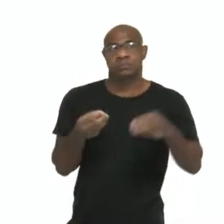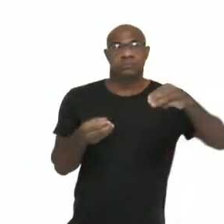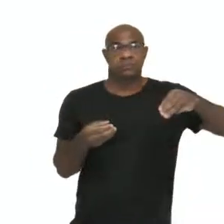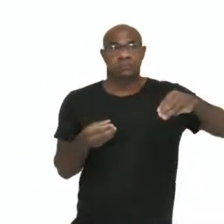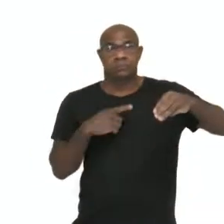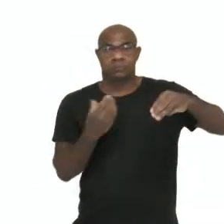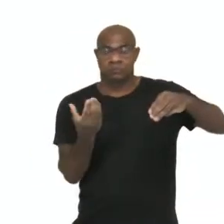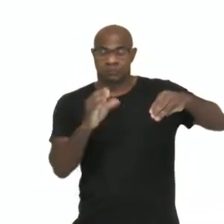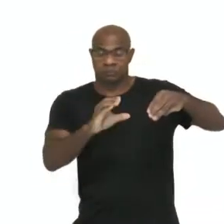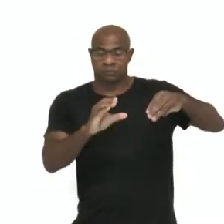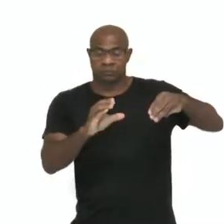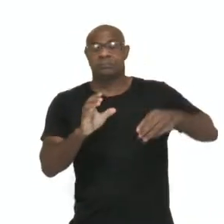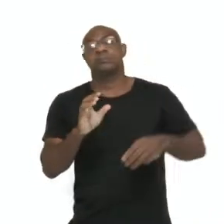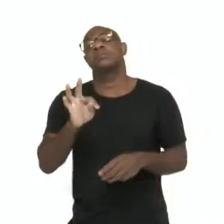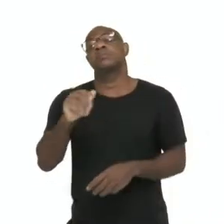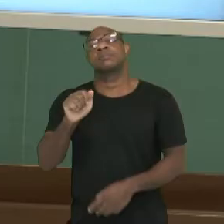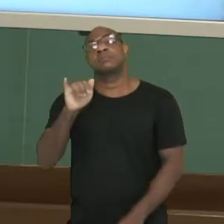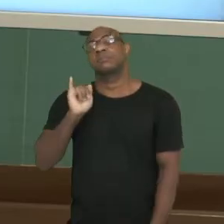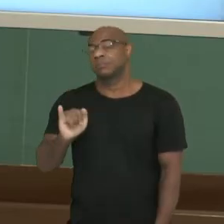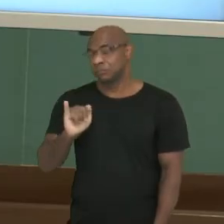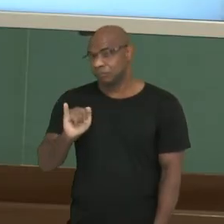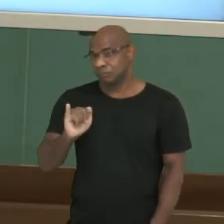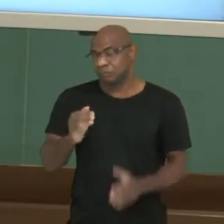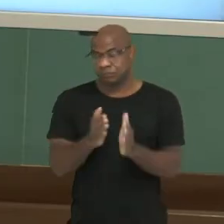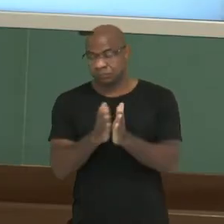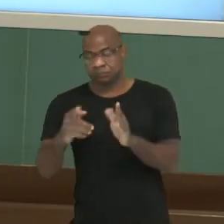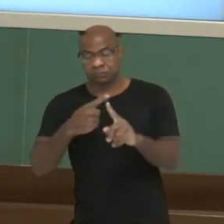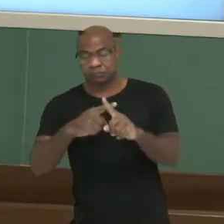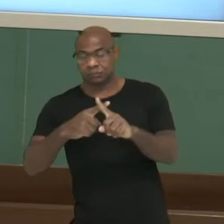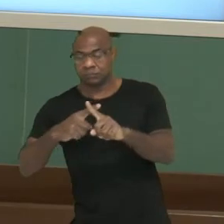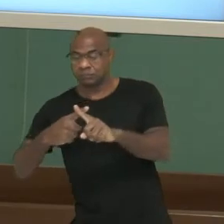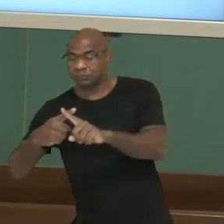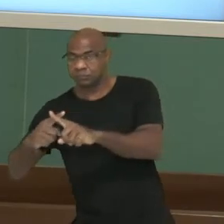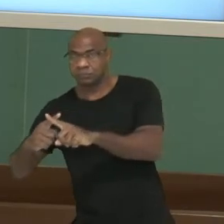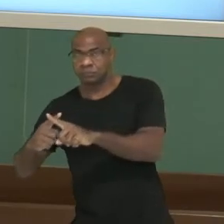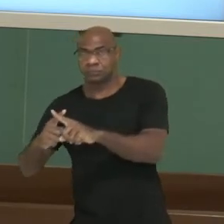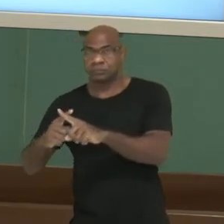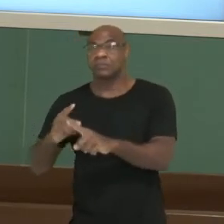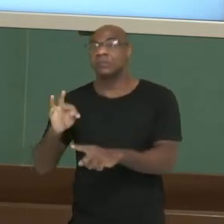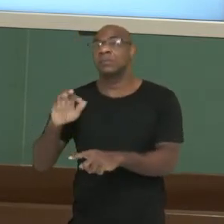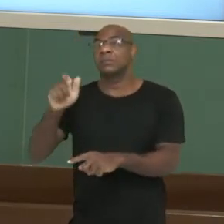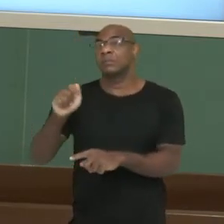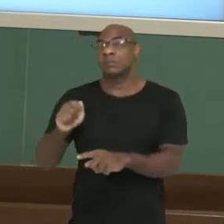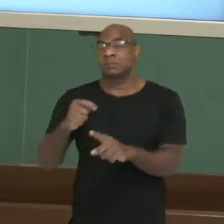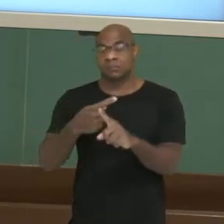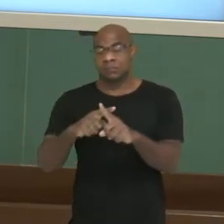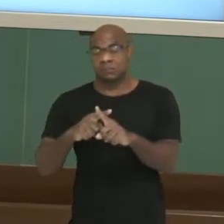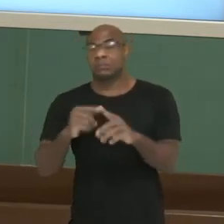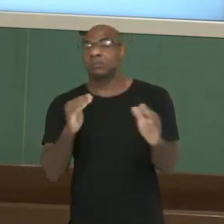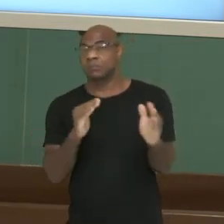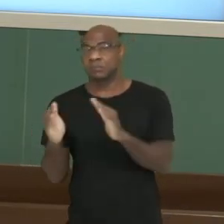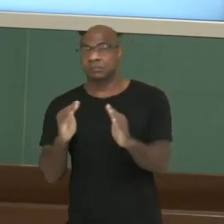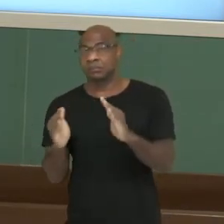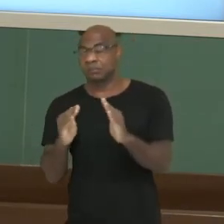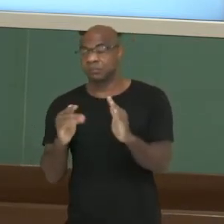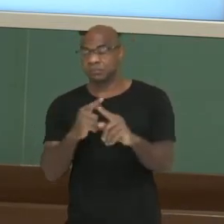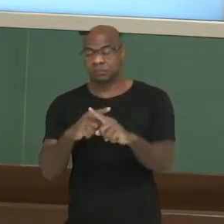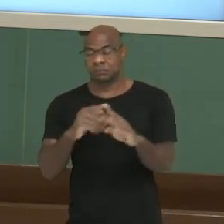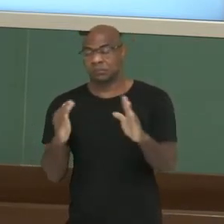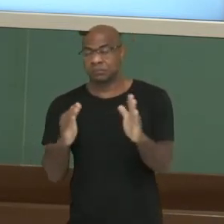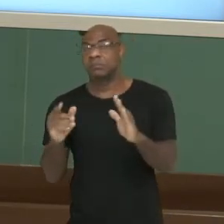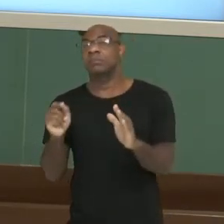taxa I sucessiva vezes. Então, a gente aplica várias vezes durante um período de tempo. Mas eu sempre estou relacionando ao